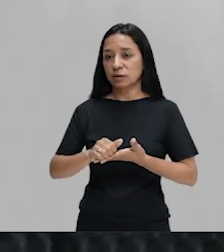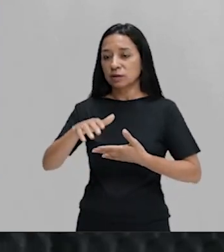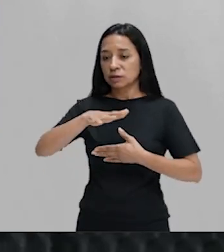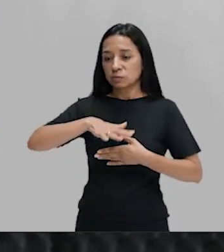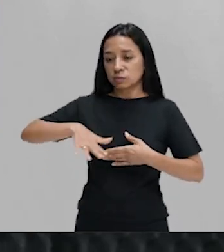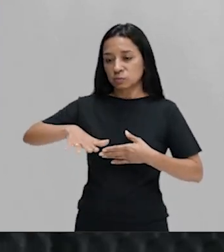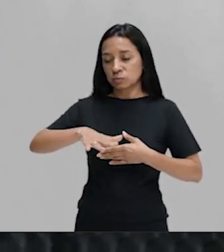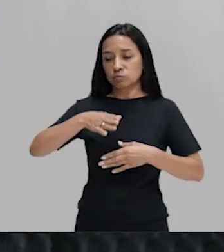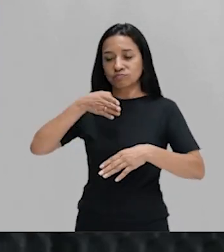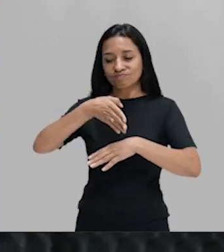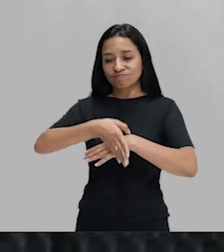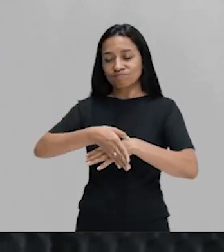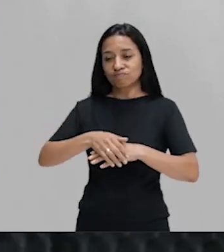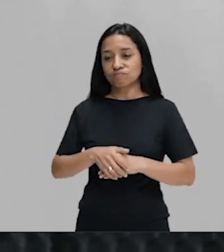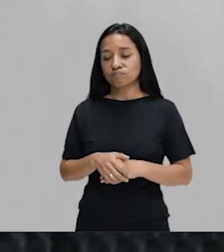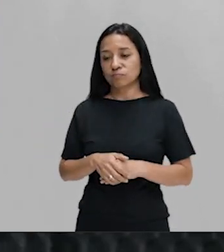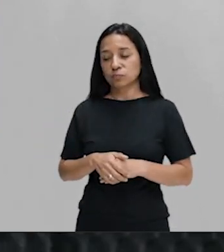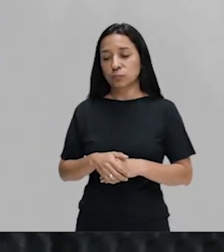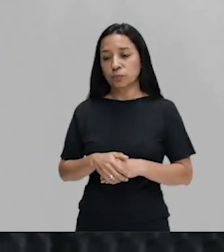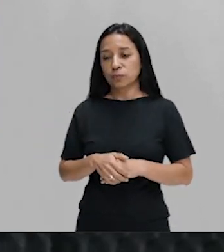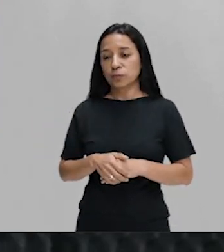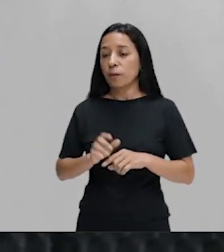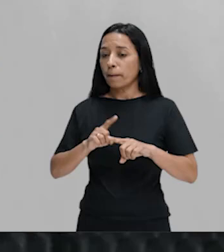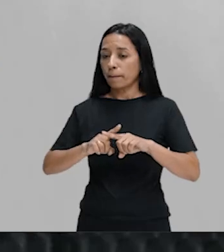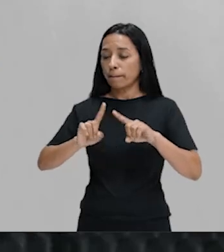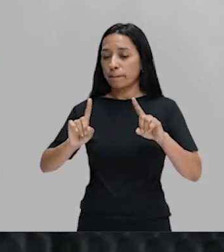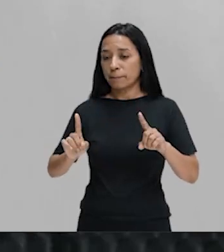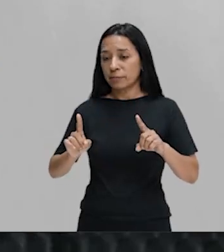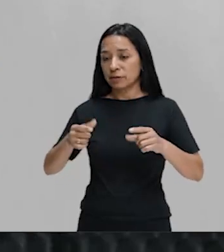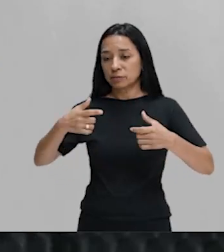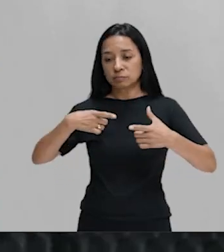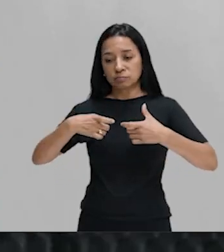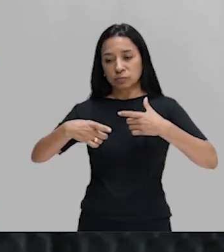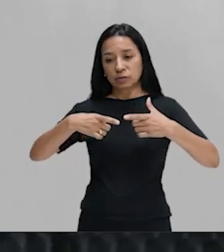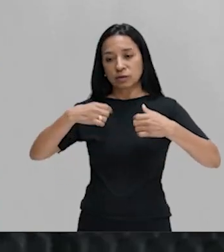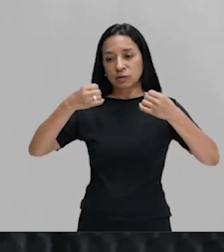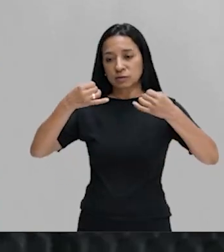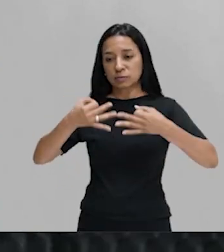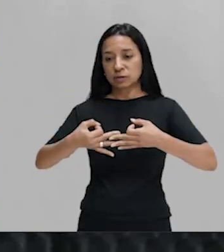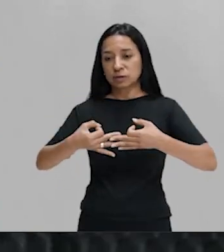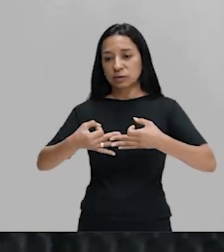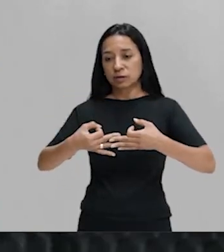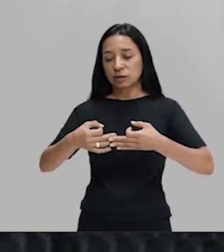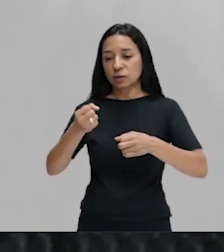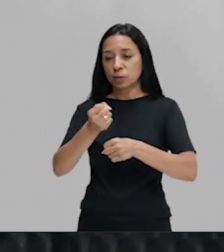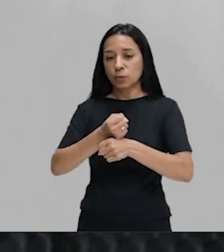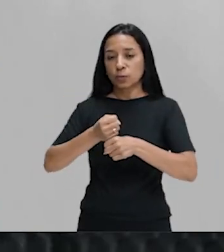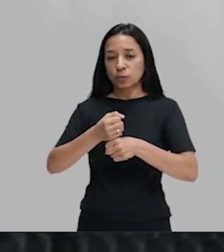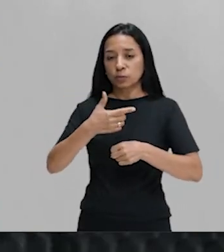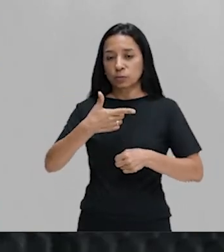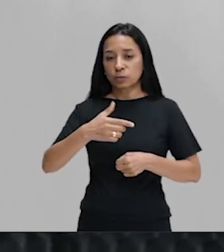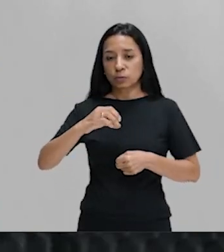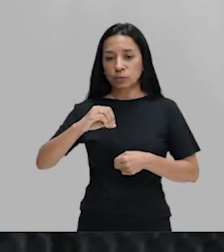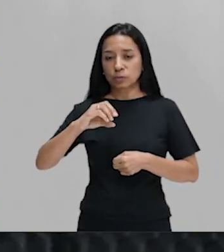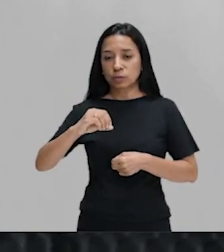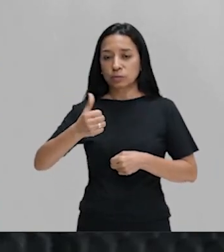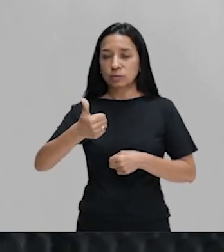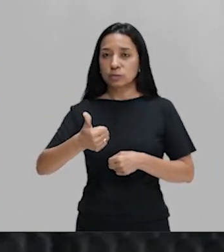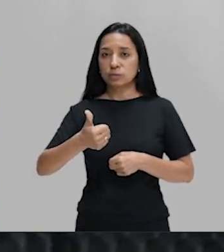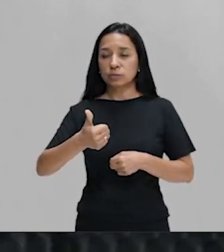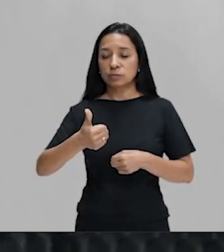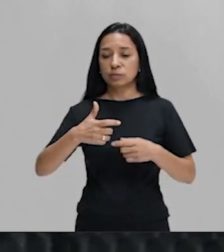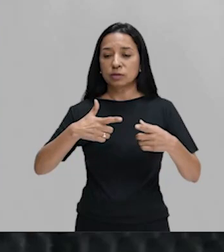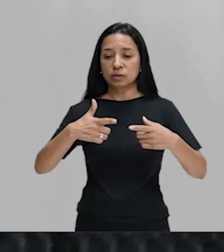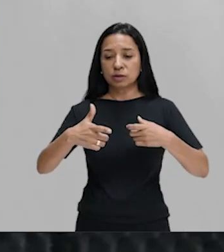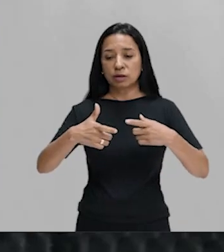do Afeganistão. Porém, a guerra que vai se falar é a guerra de 2001. A guerra entre